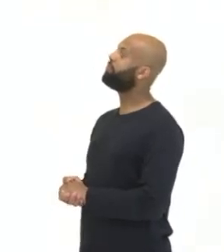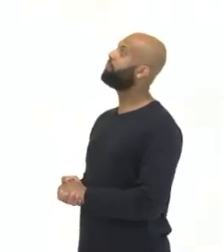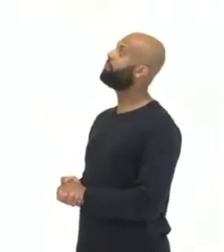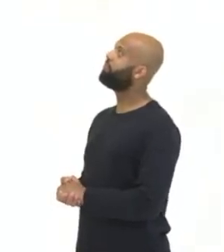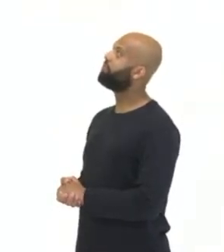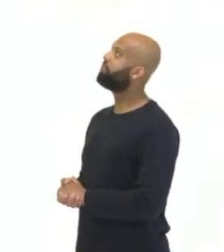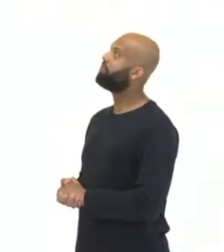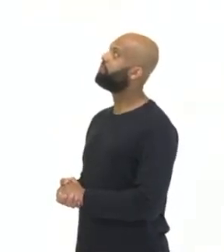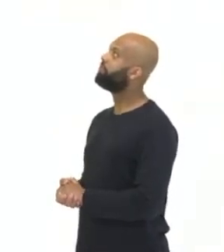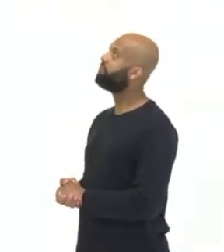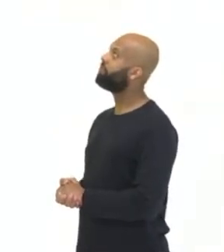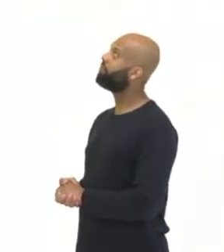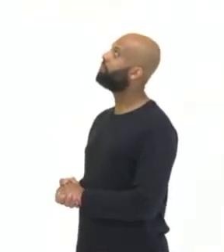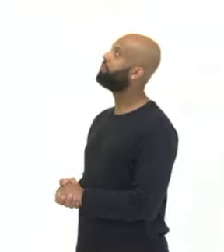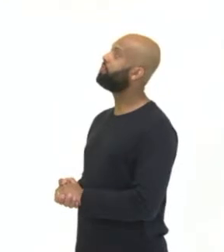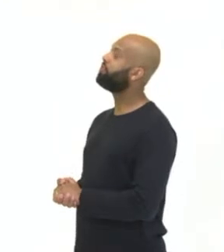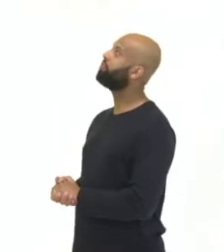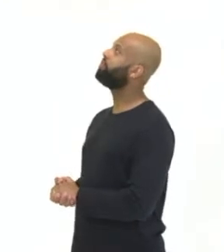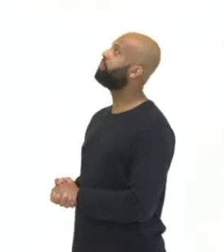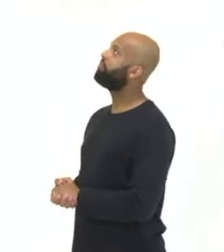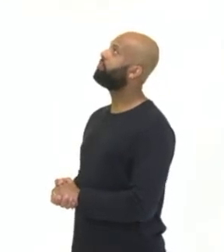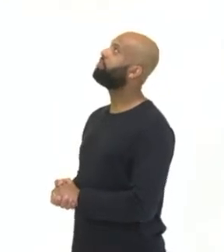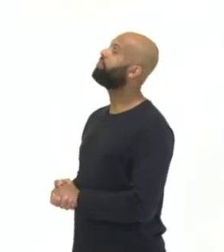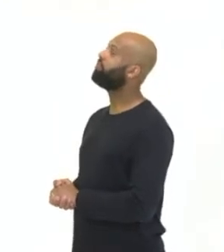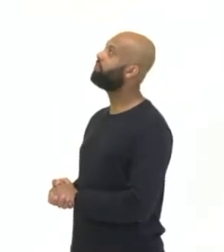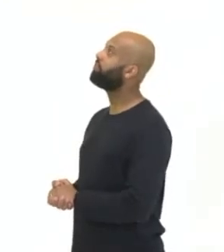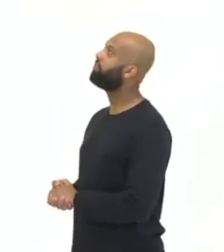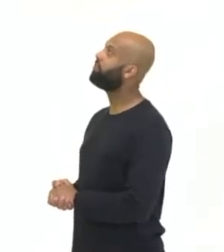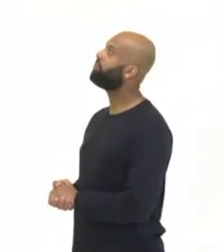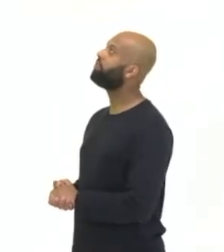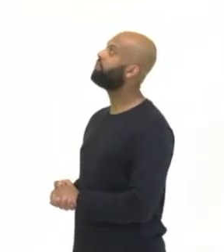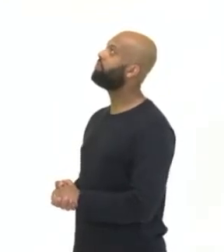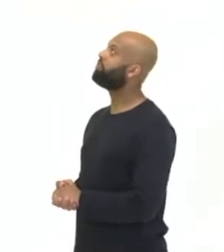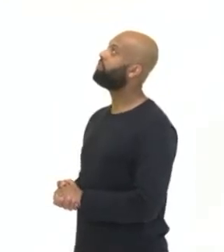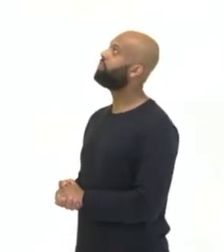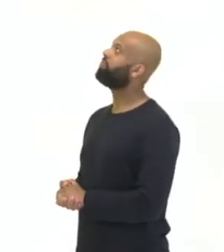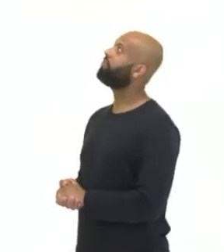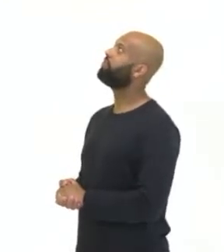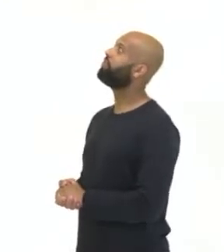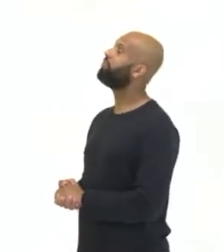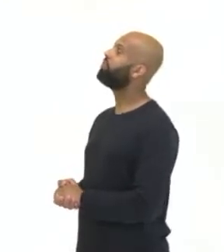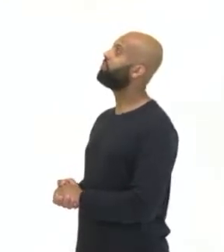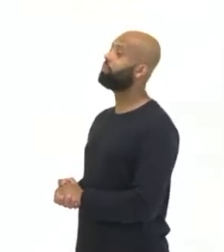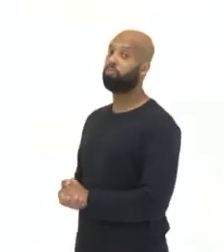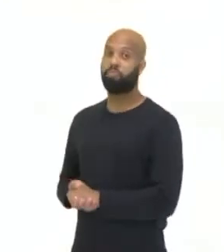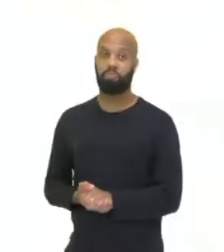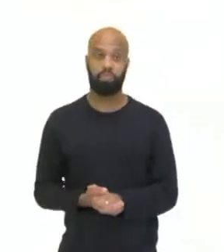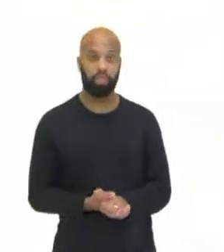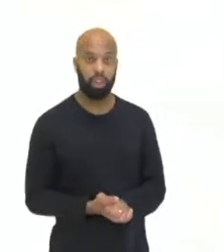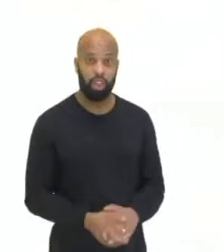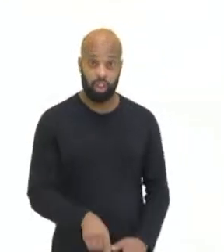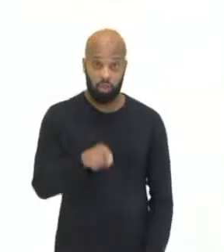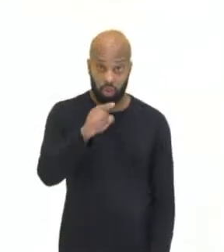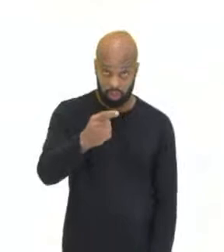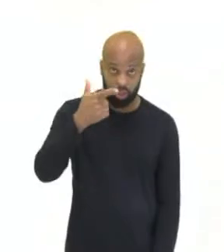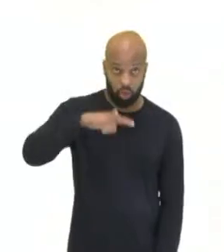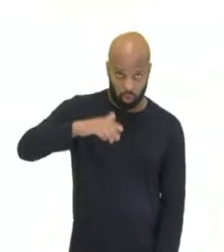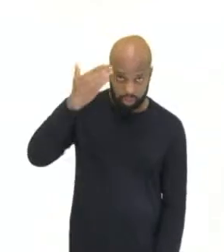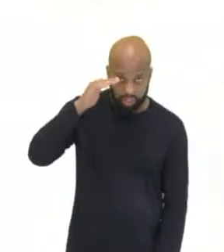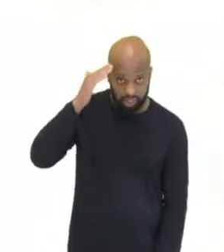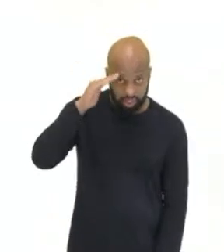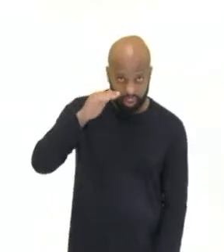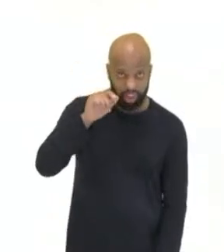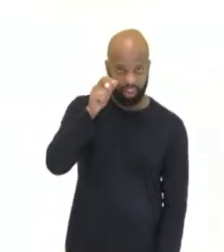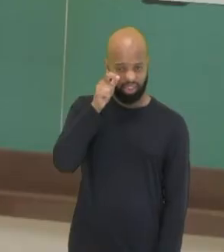derramada e largando fumo pelas ventas como a mula sem cabeça. E aí, o que que vocês acharam desse causo?